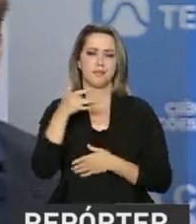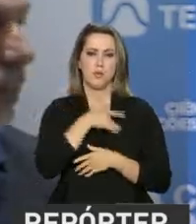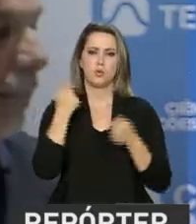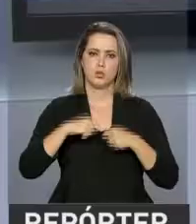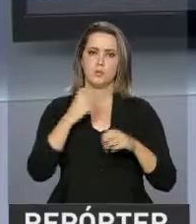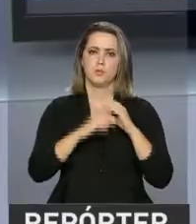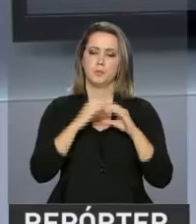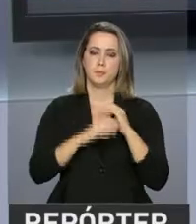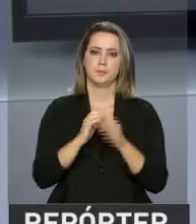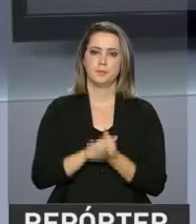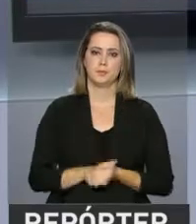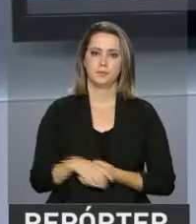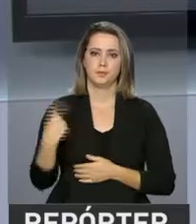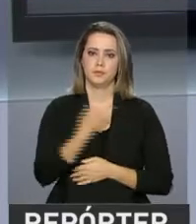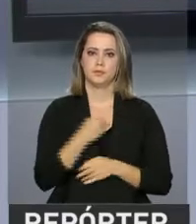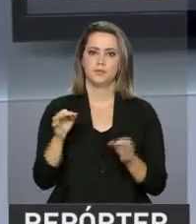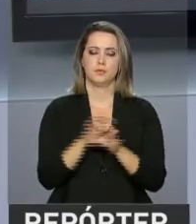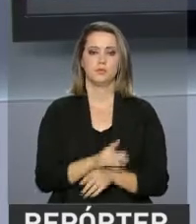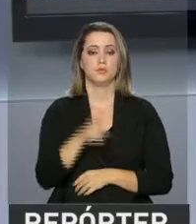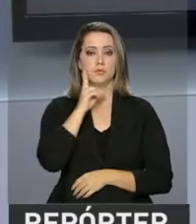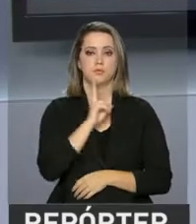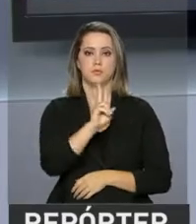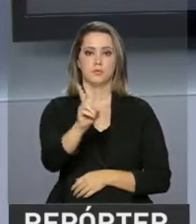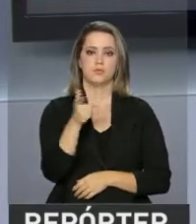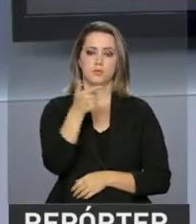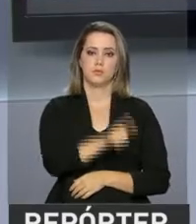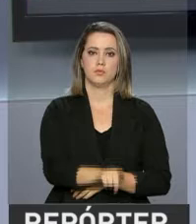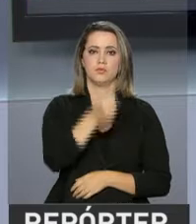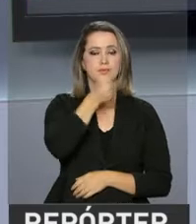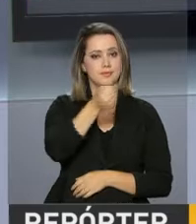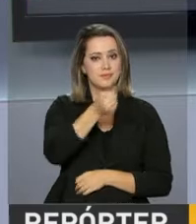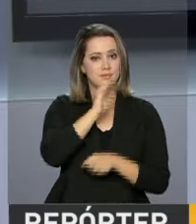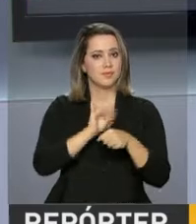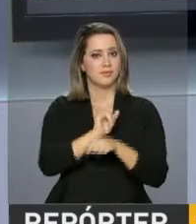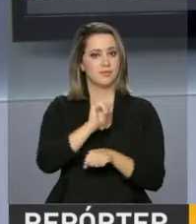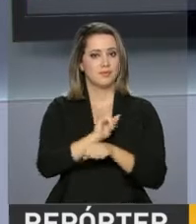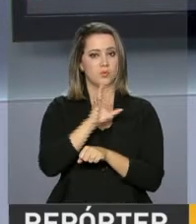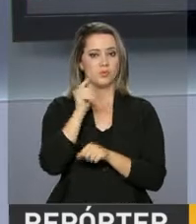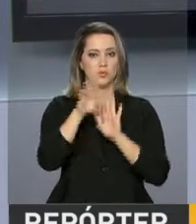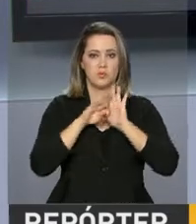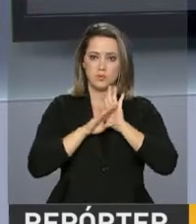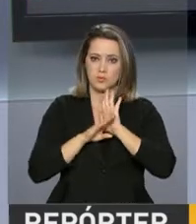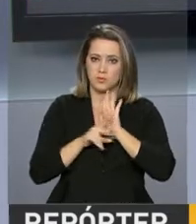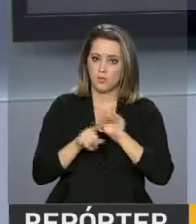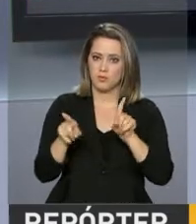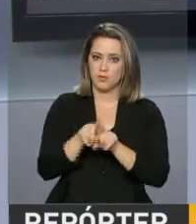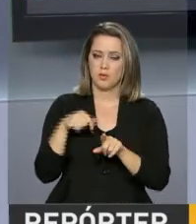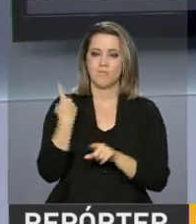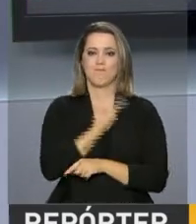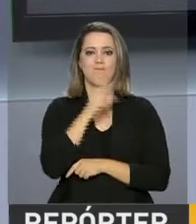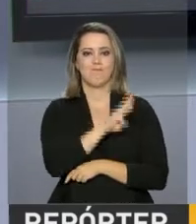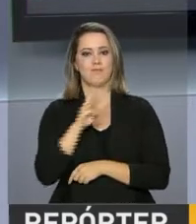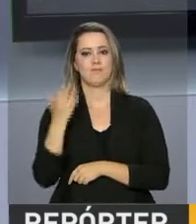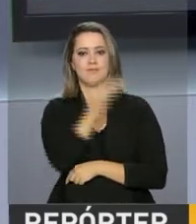comunicação nós ficamos por aqui você pode rever as reportagens no youtube toda a programação também está em